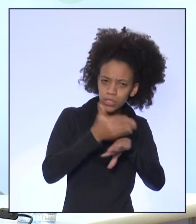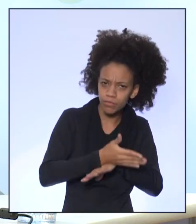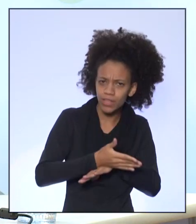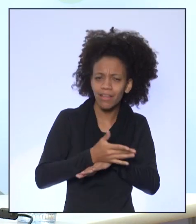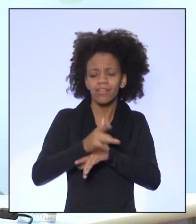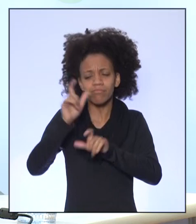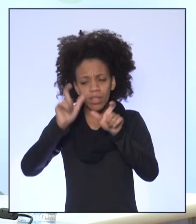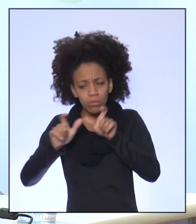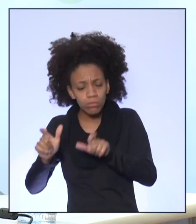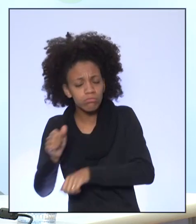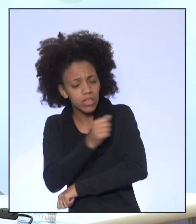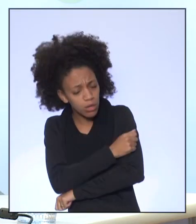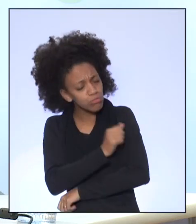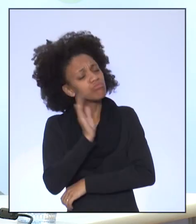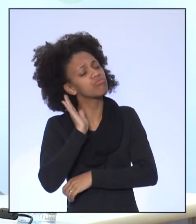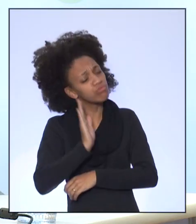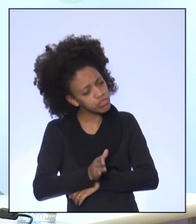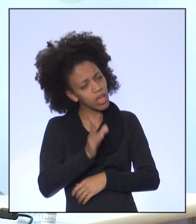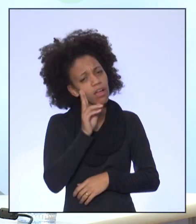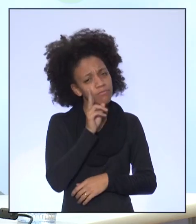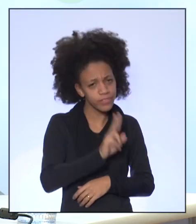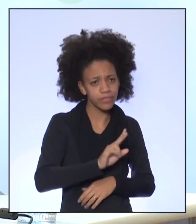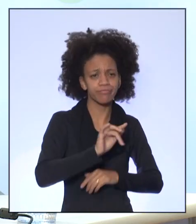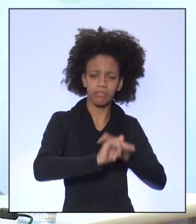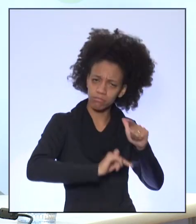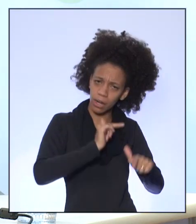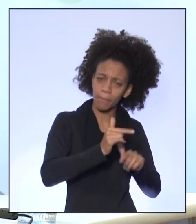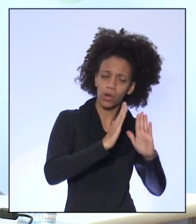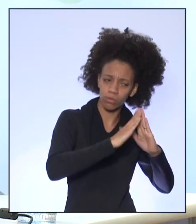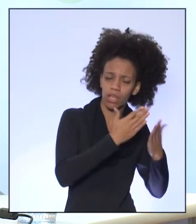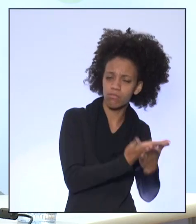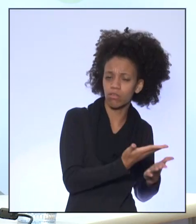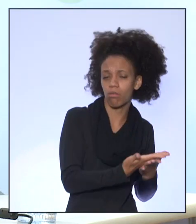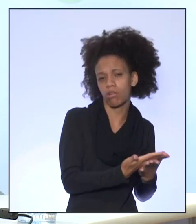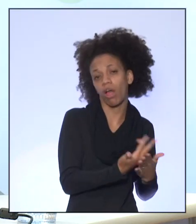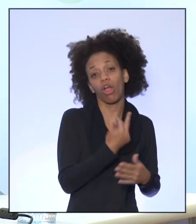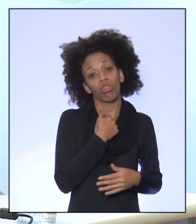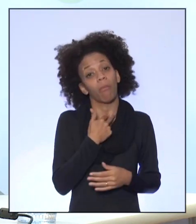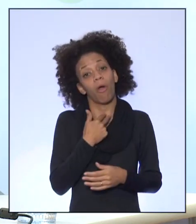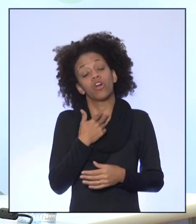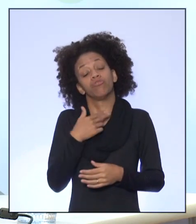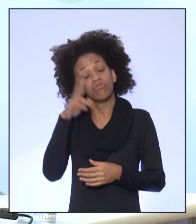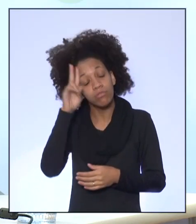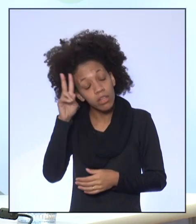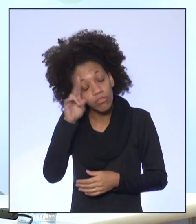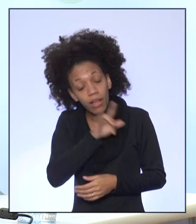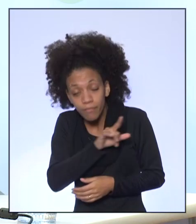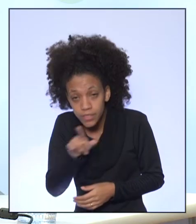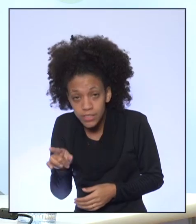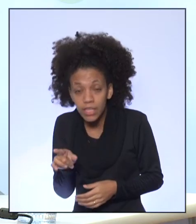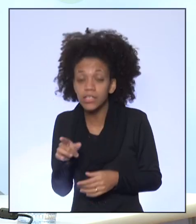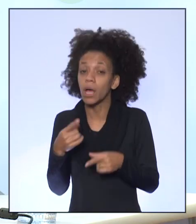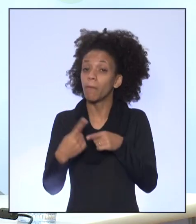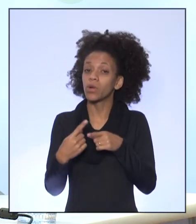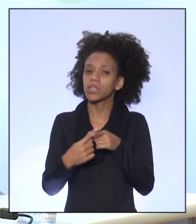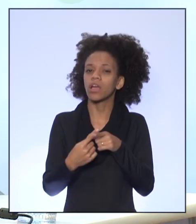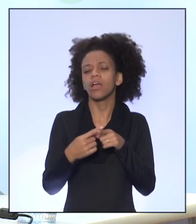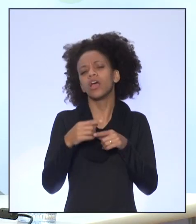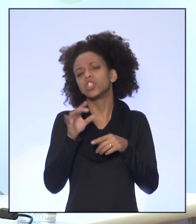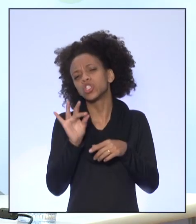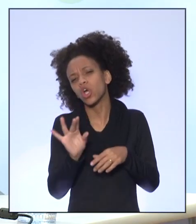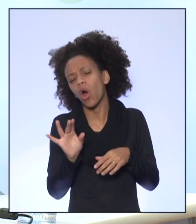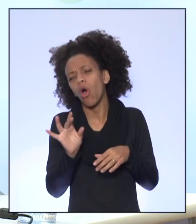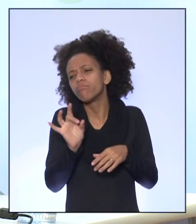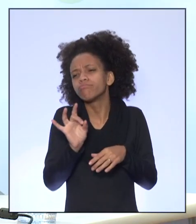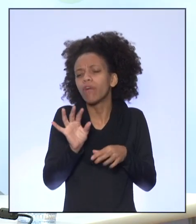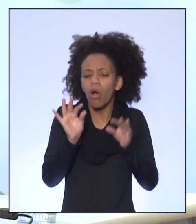isso. A gente sabe que vocês já trabalharam isso com os professores de vocês. A gente não pode deixar de lembrar a vocês que isso é uma revisão, é